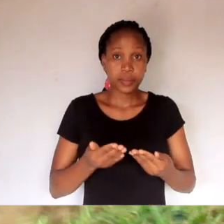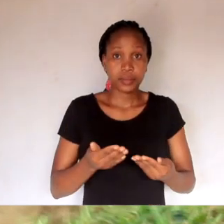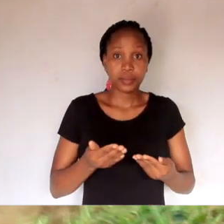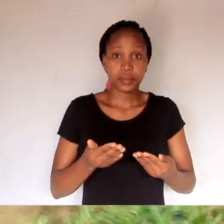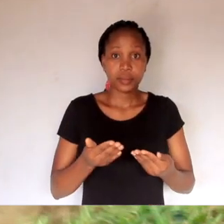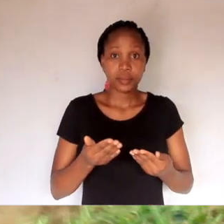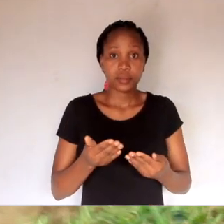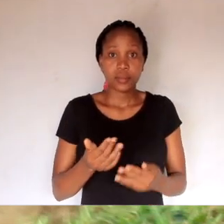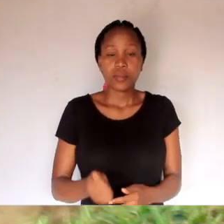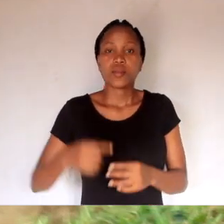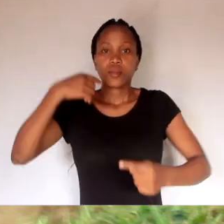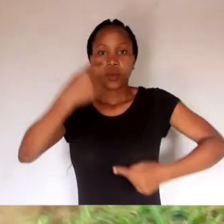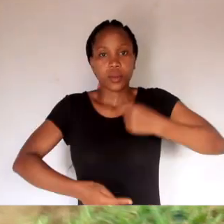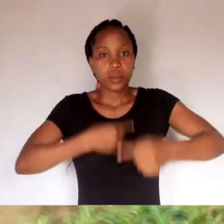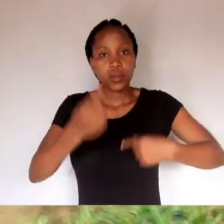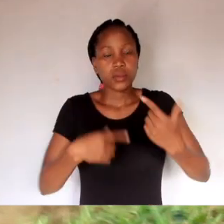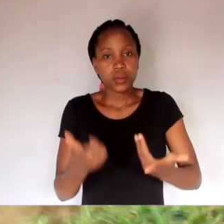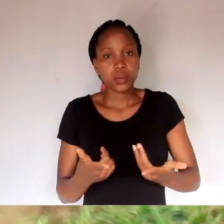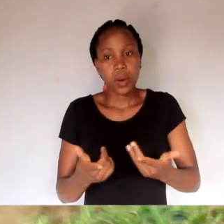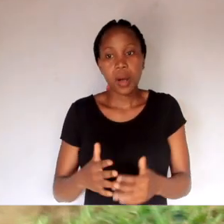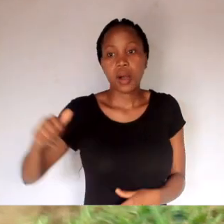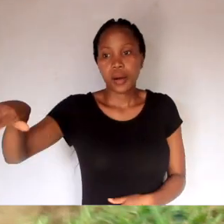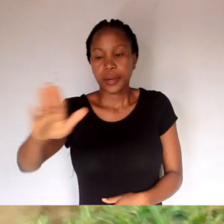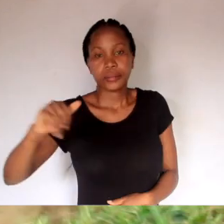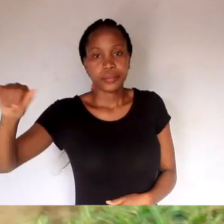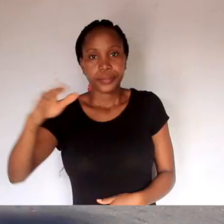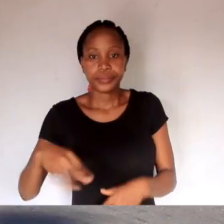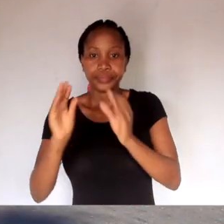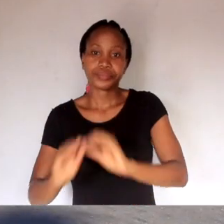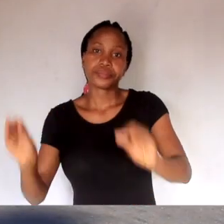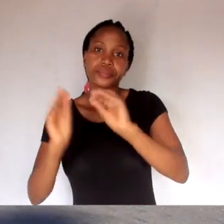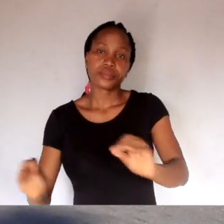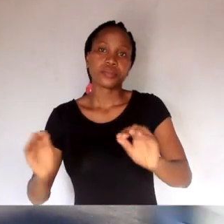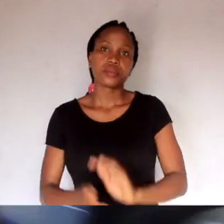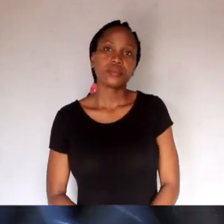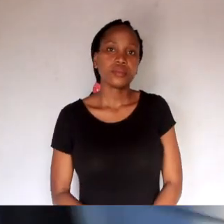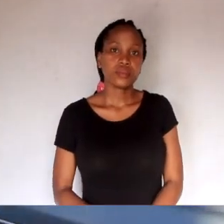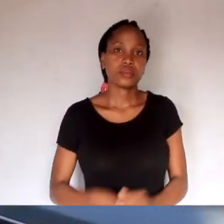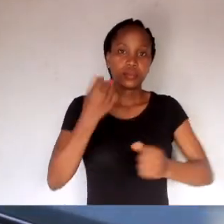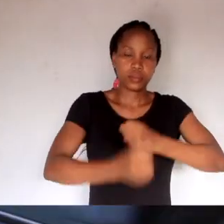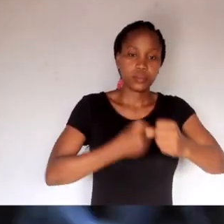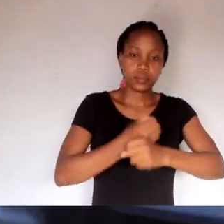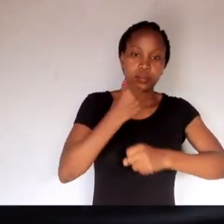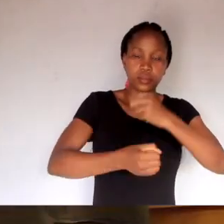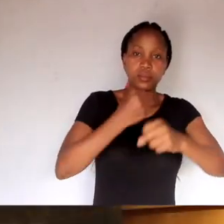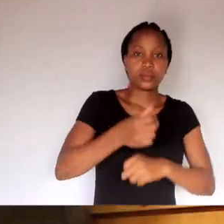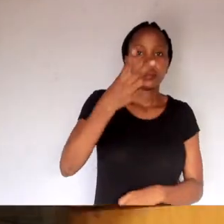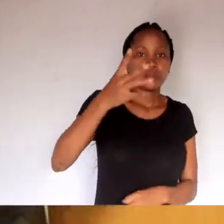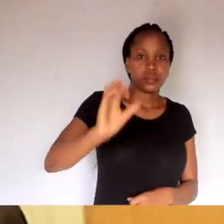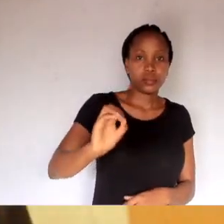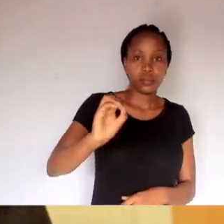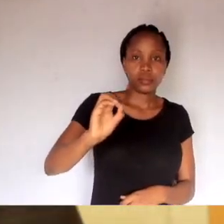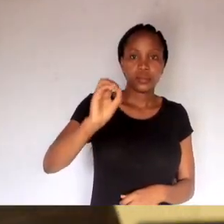criar consensos para podermos avançar como uma sub-região na área da educação. Embora nestes 20 anos da sua existência,